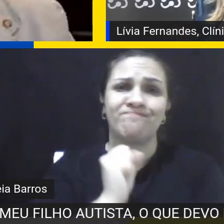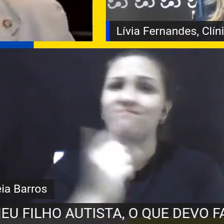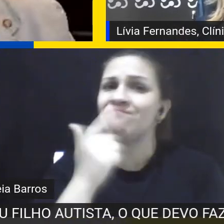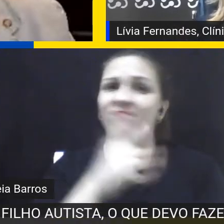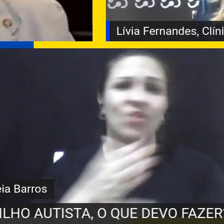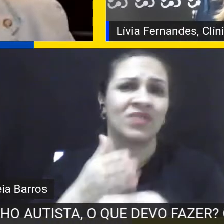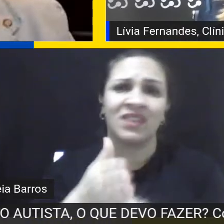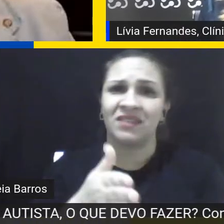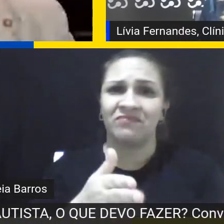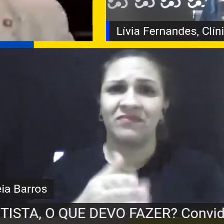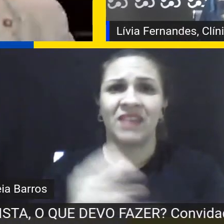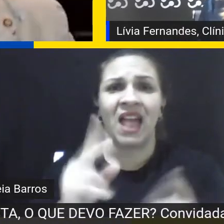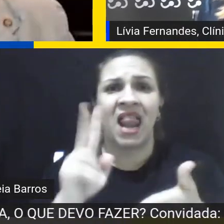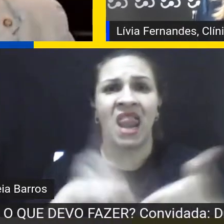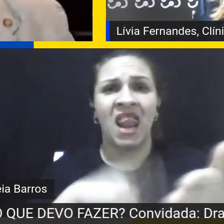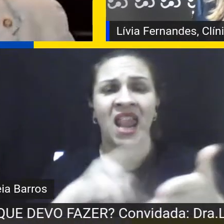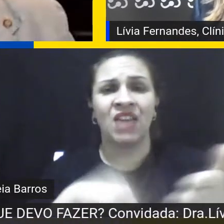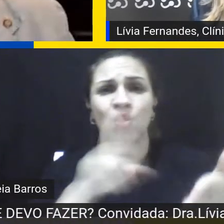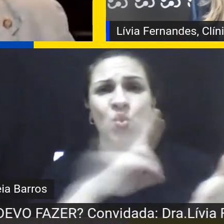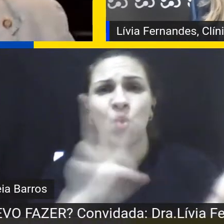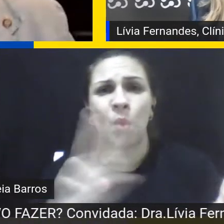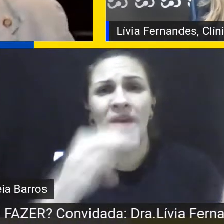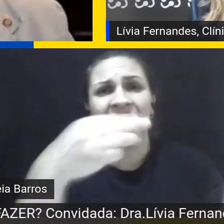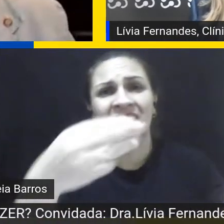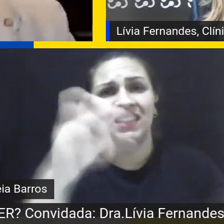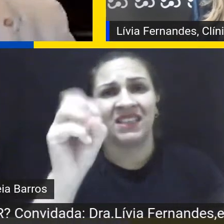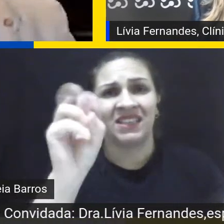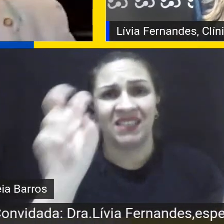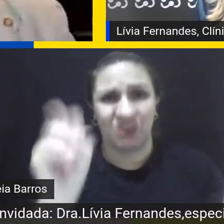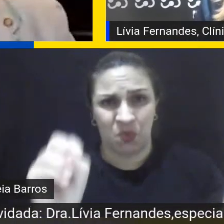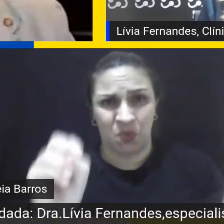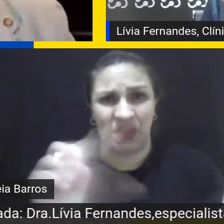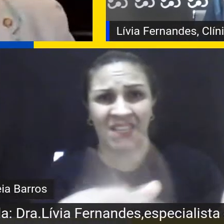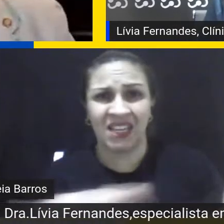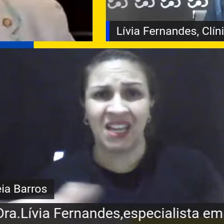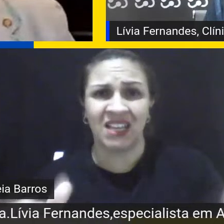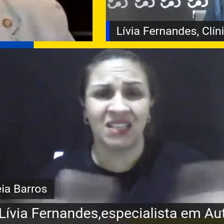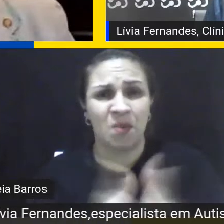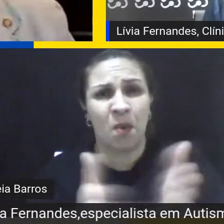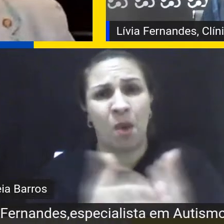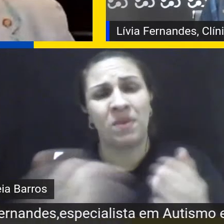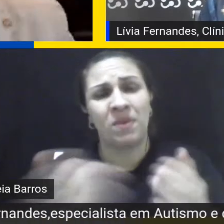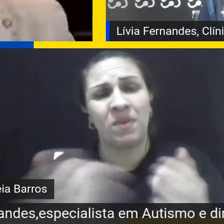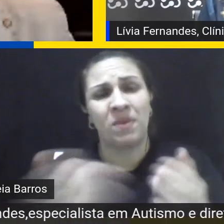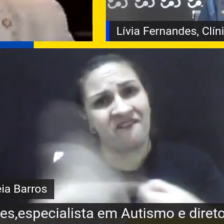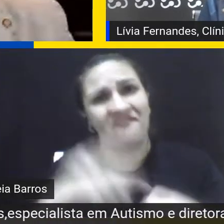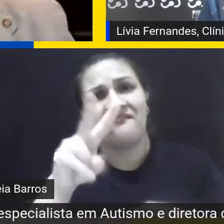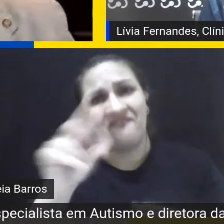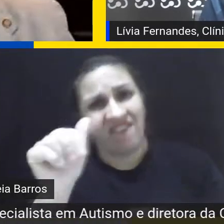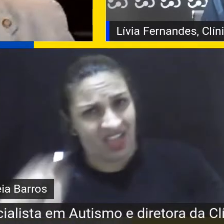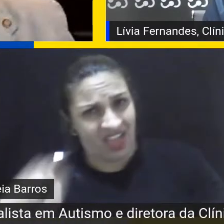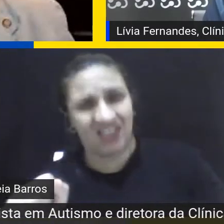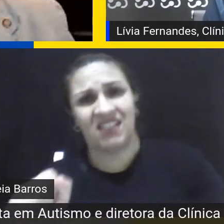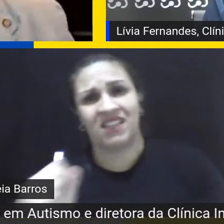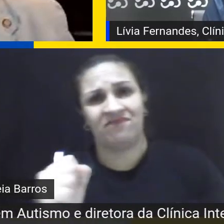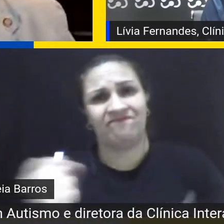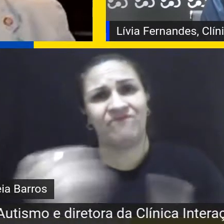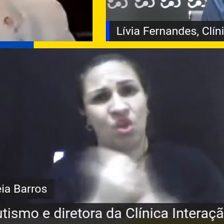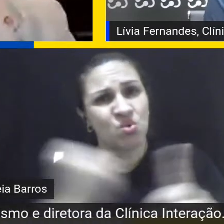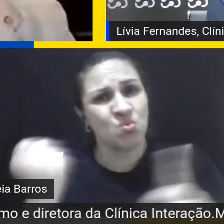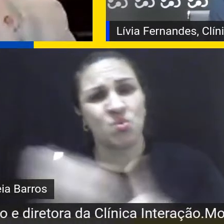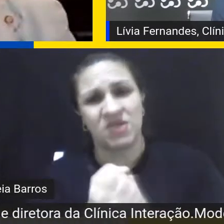de espera de 350 crianças para vaga social. E hoje nós